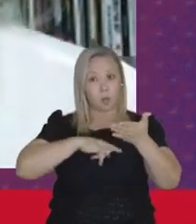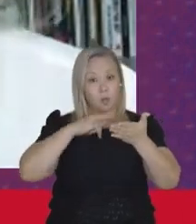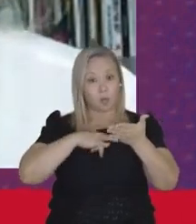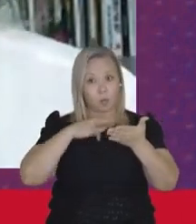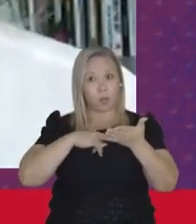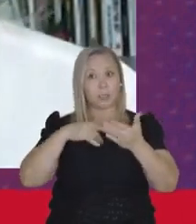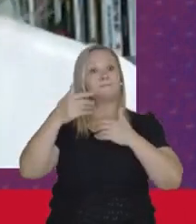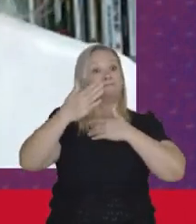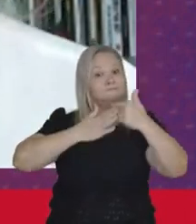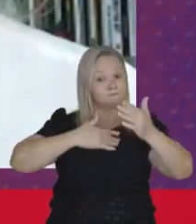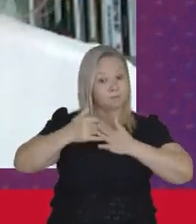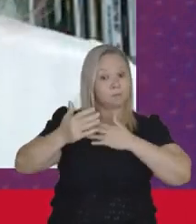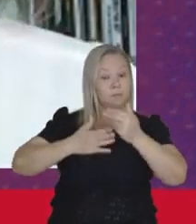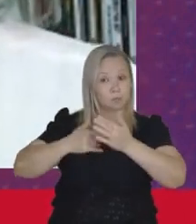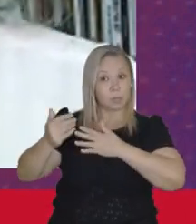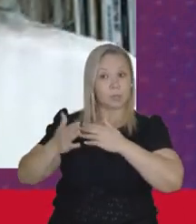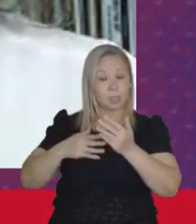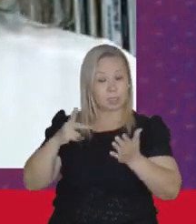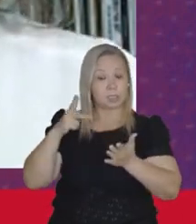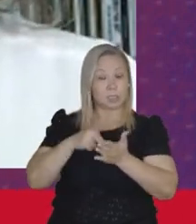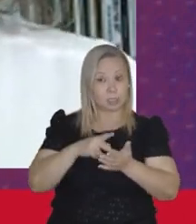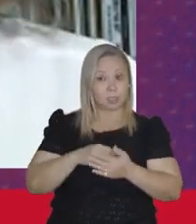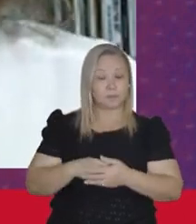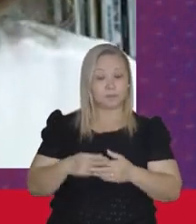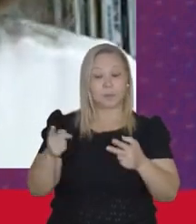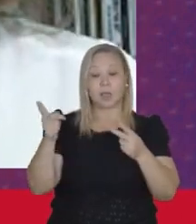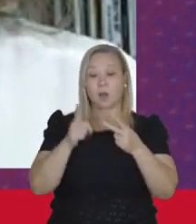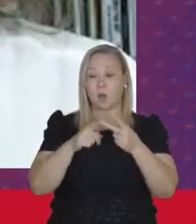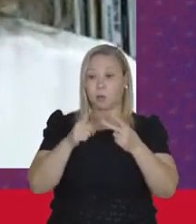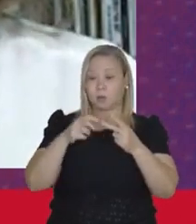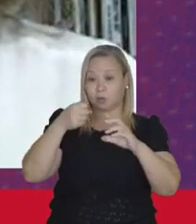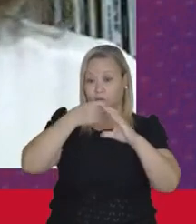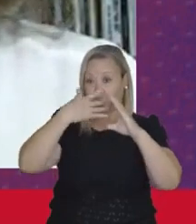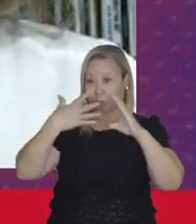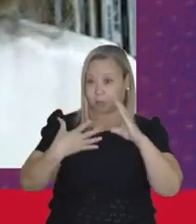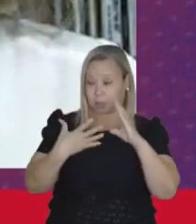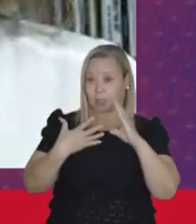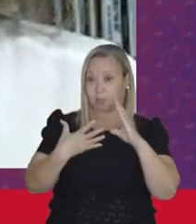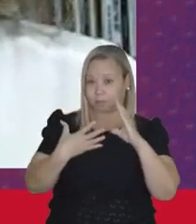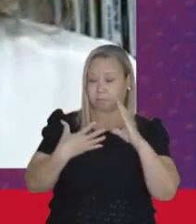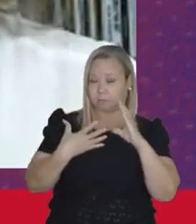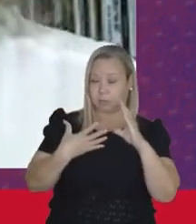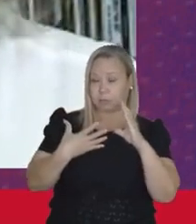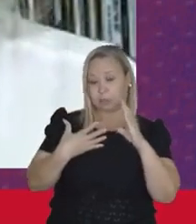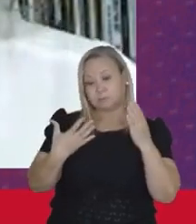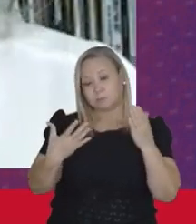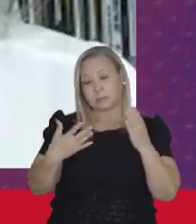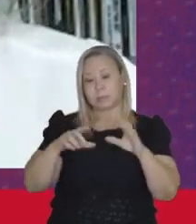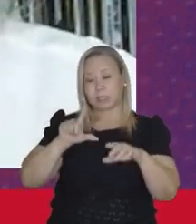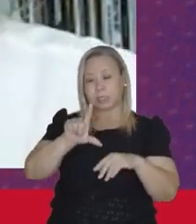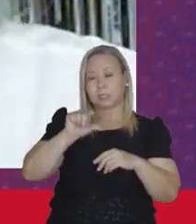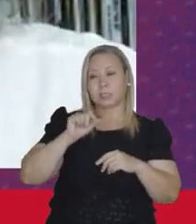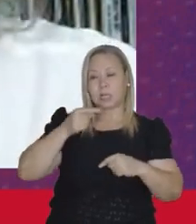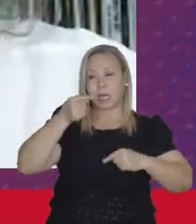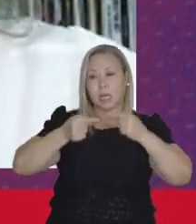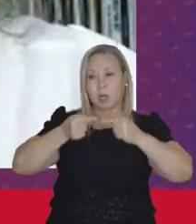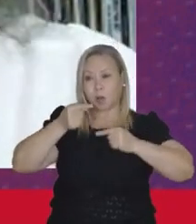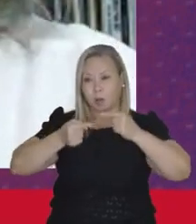aplicação dessa convenção. O segundo aspecto a ser destacado para uma